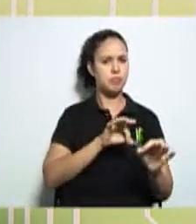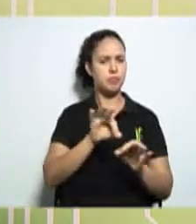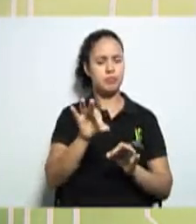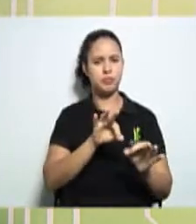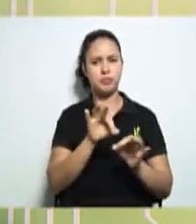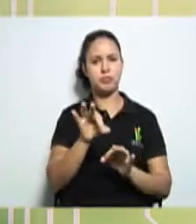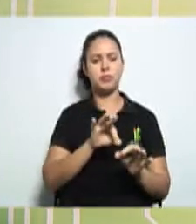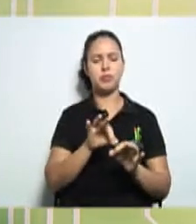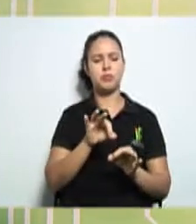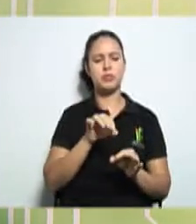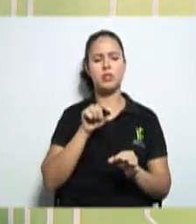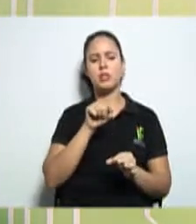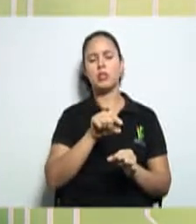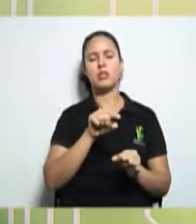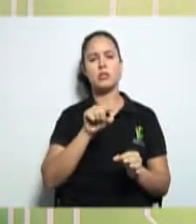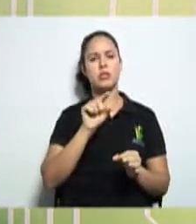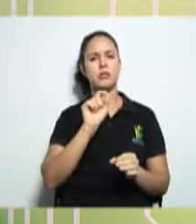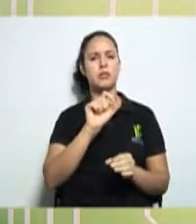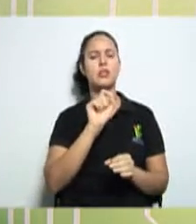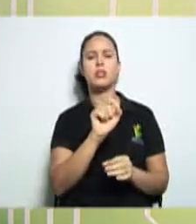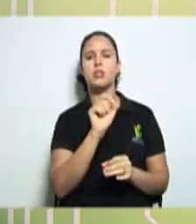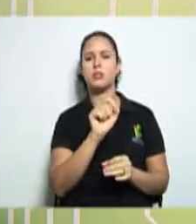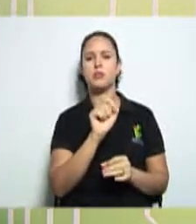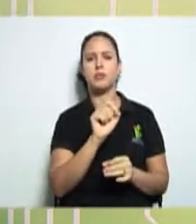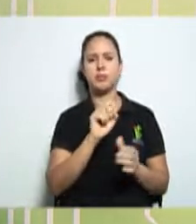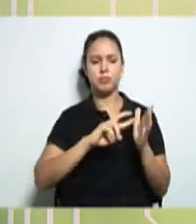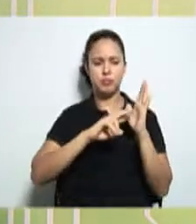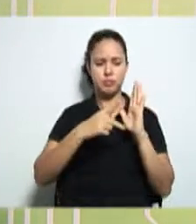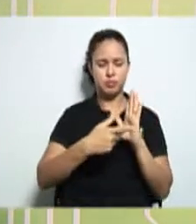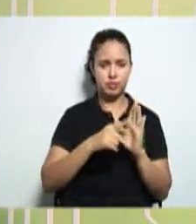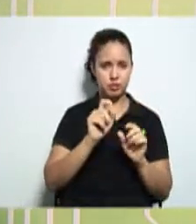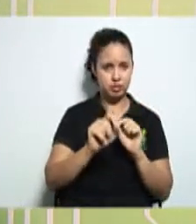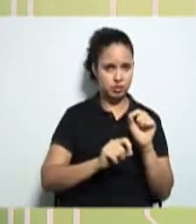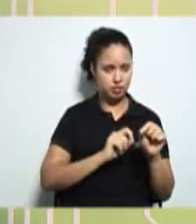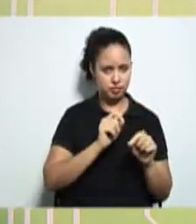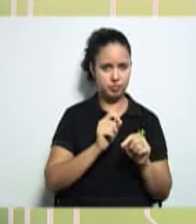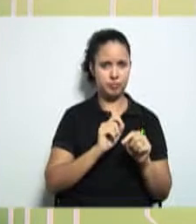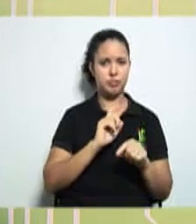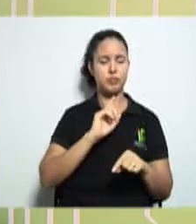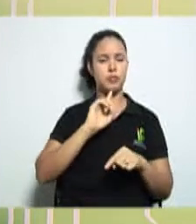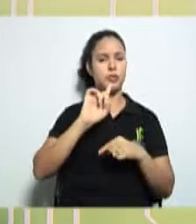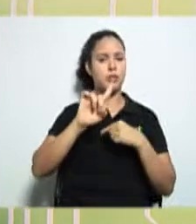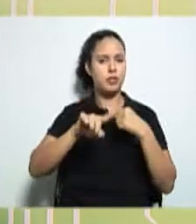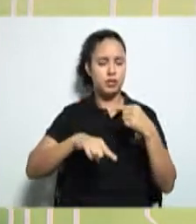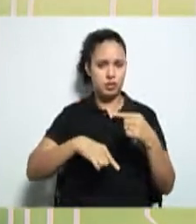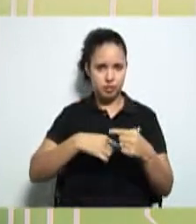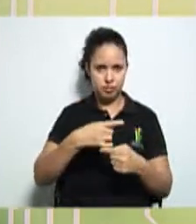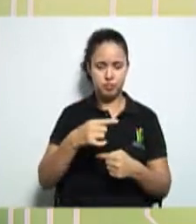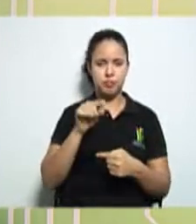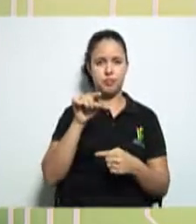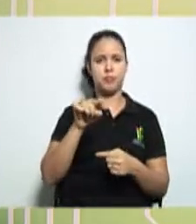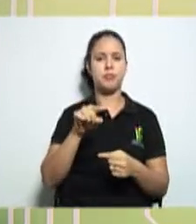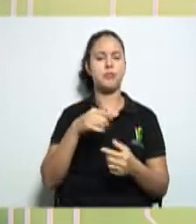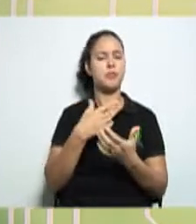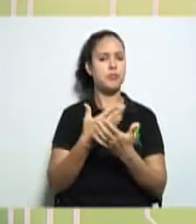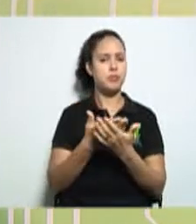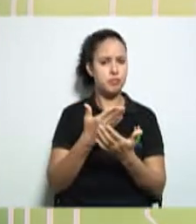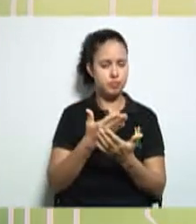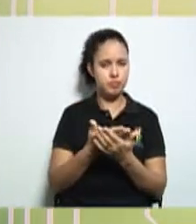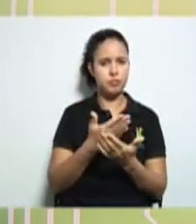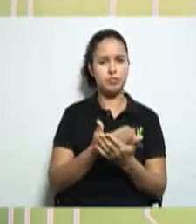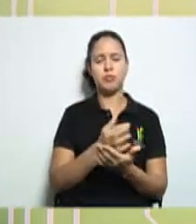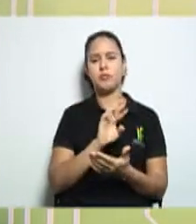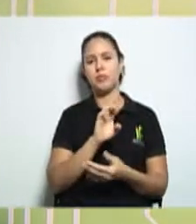a função. A gente vai ver, se eu não me engano, na nossa 4ª aula, a questão das responsabilidades de cada função,